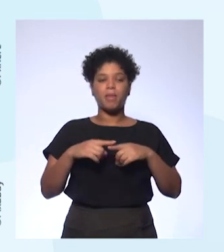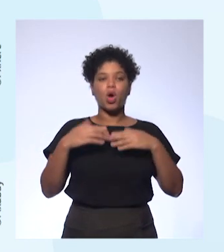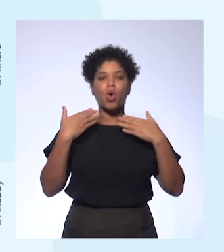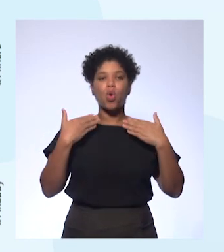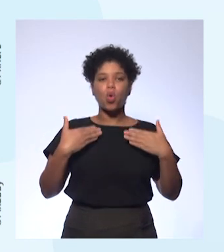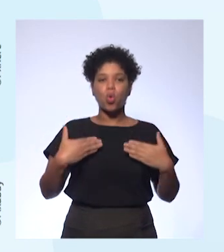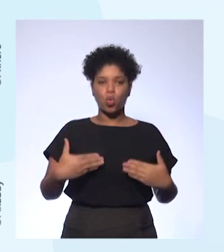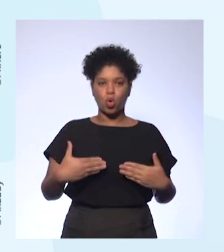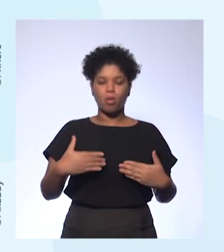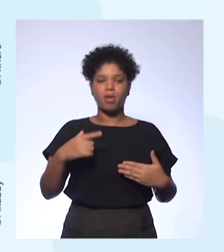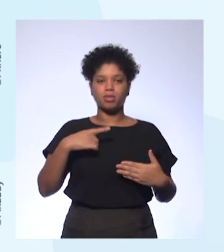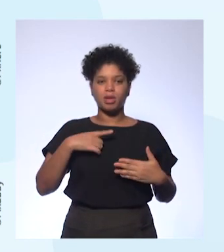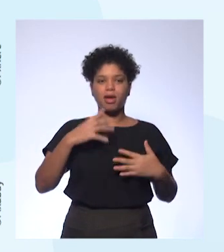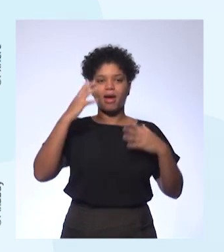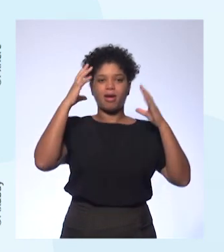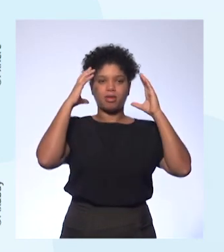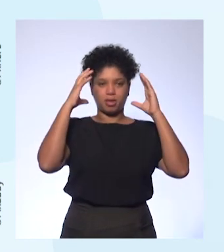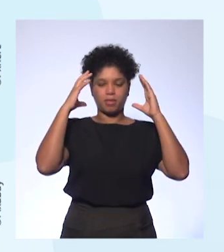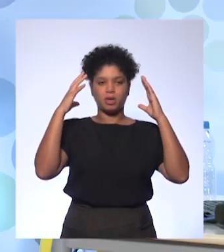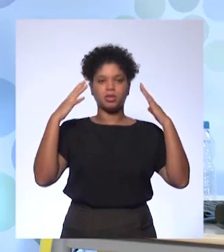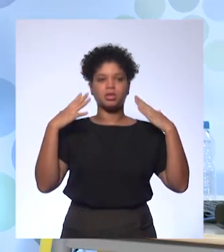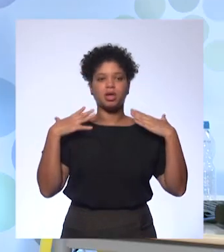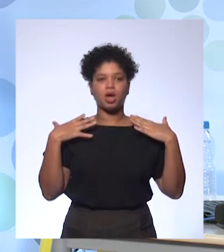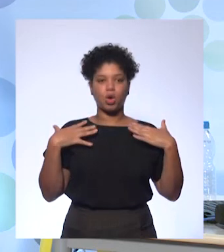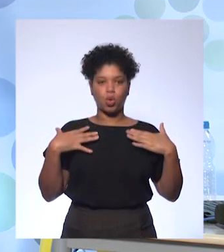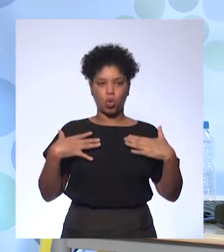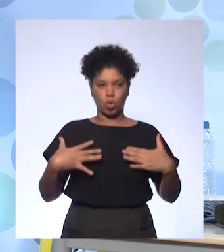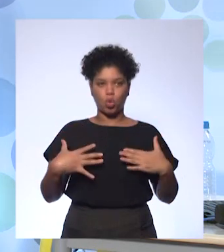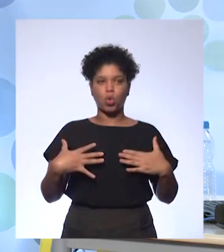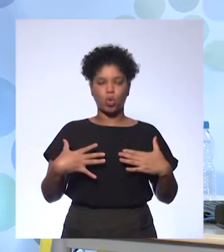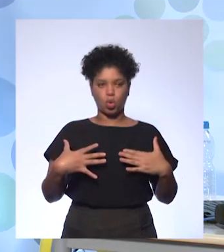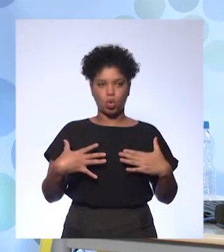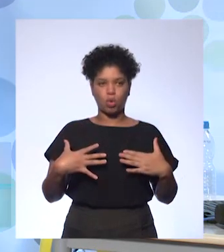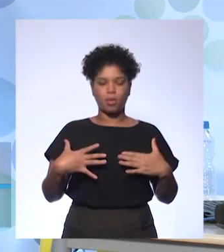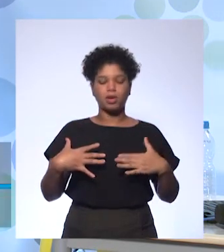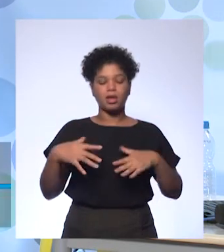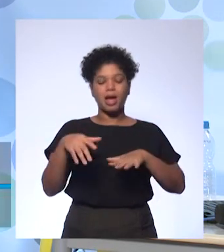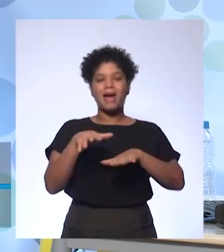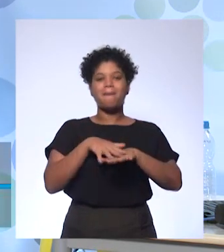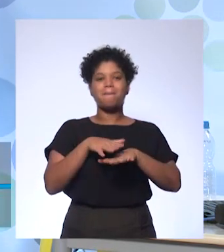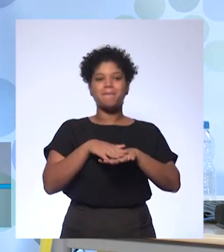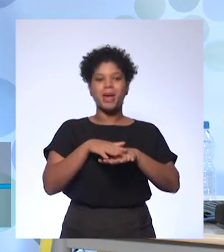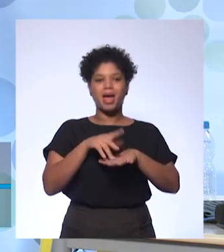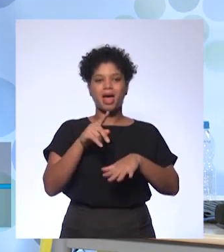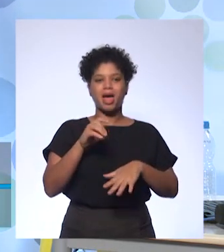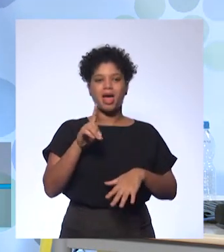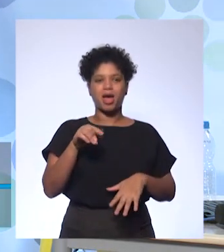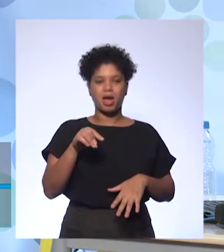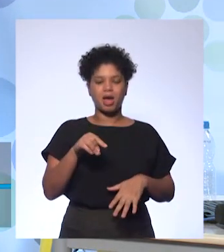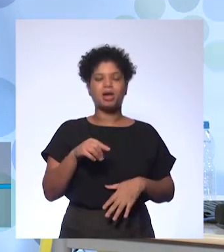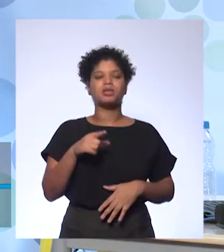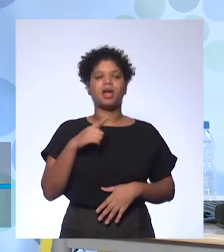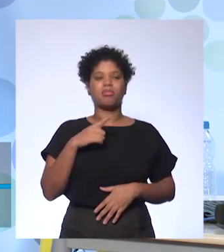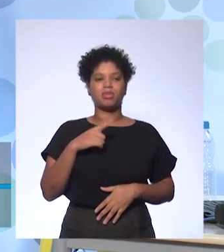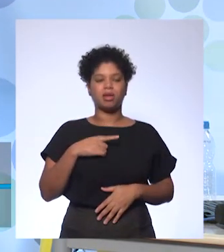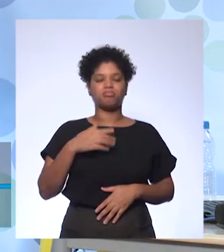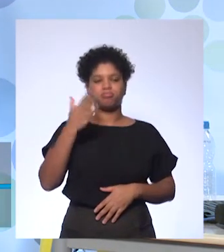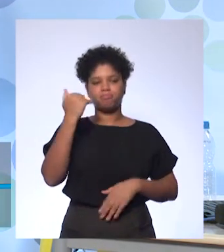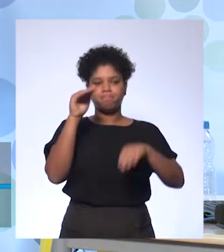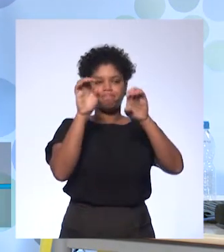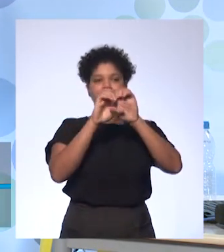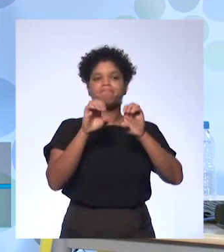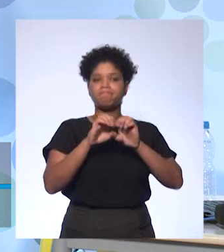entre cabeça, pé e massa visceral, que é justamente ali onde estão todas, né, as estruturas